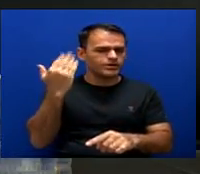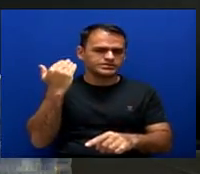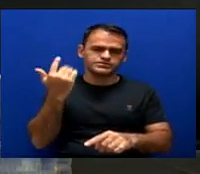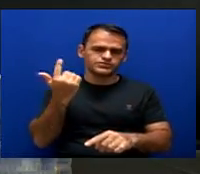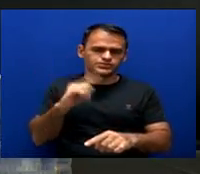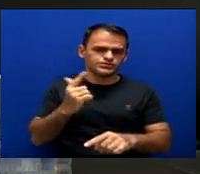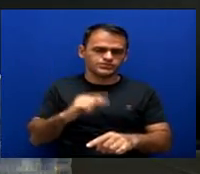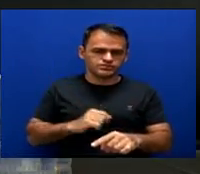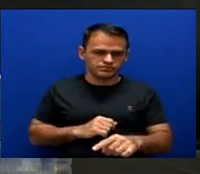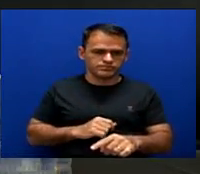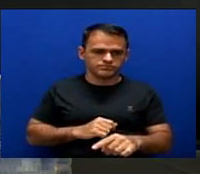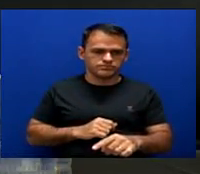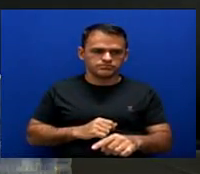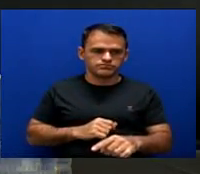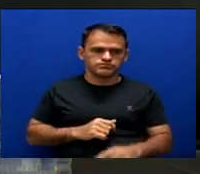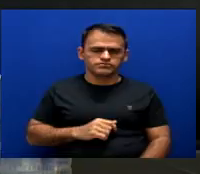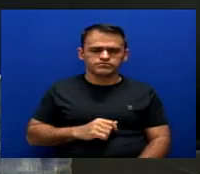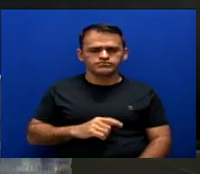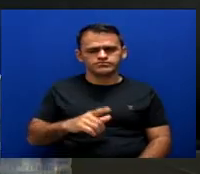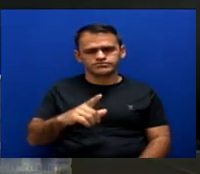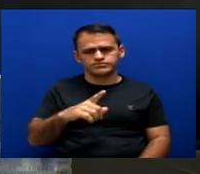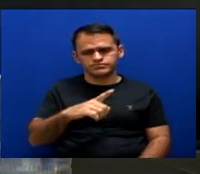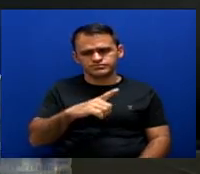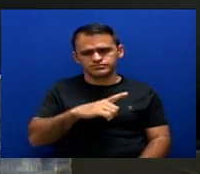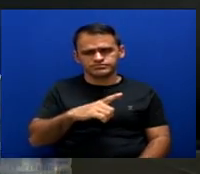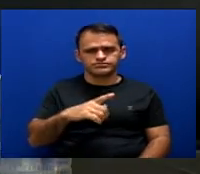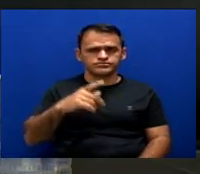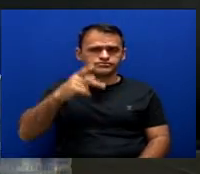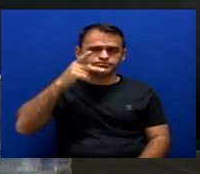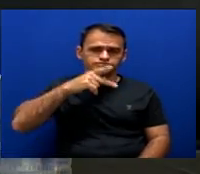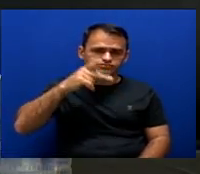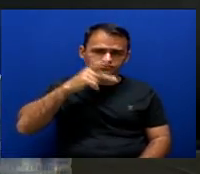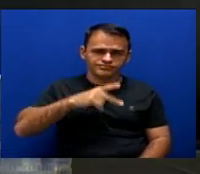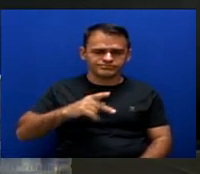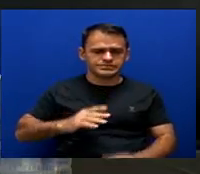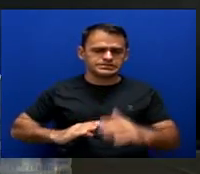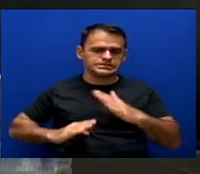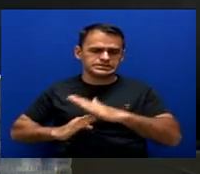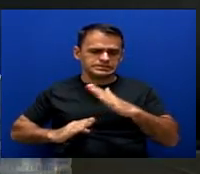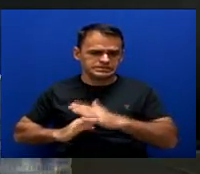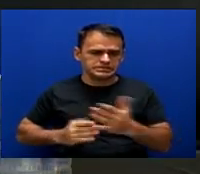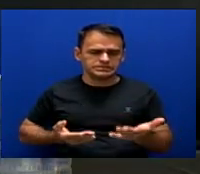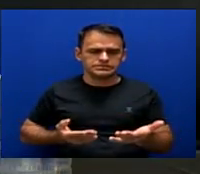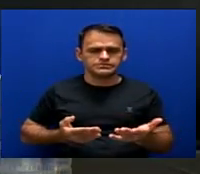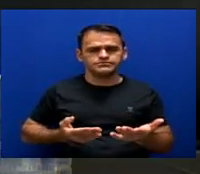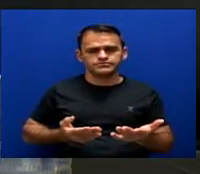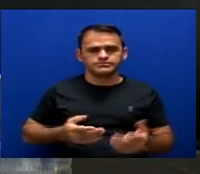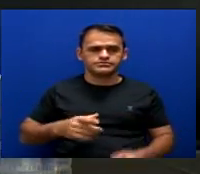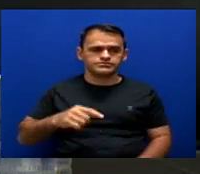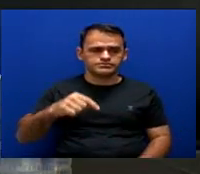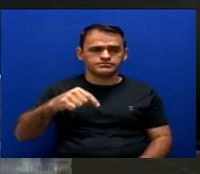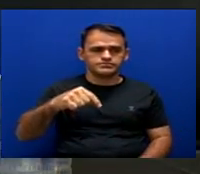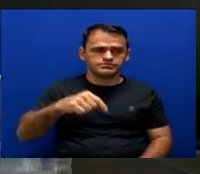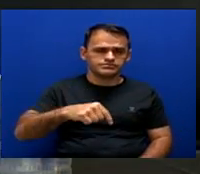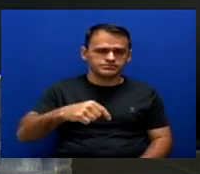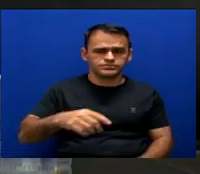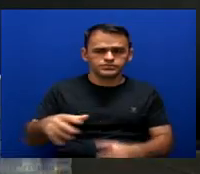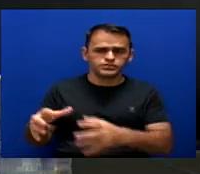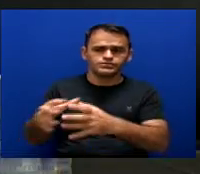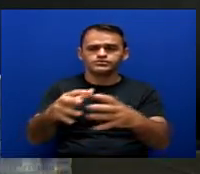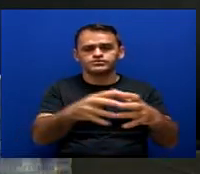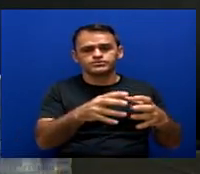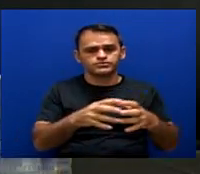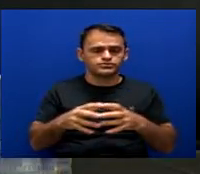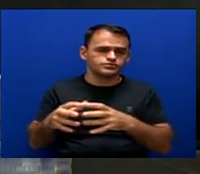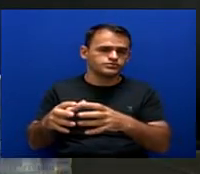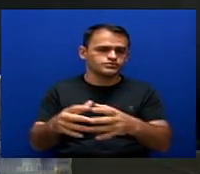seu mack nós contingências do poder público tivemos que contratar em sorocaba é entidades que nem